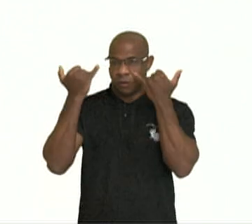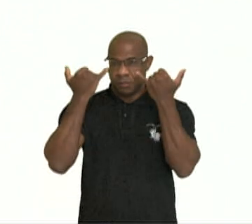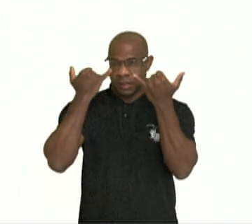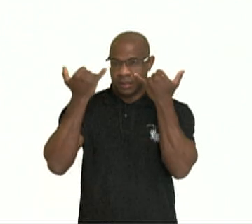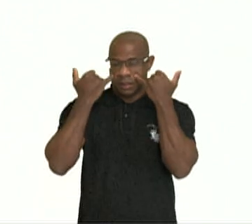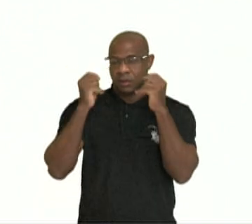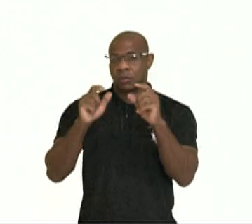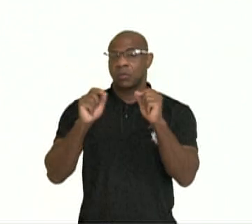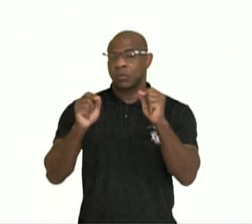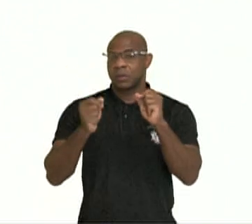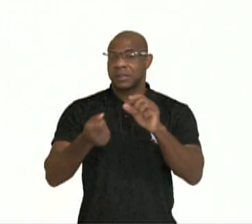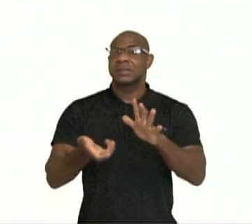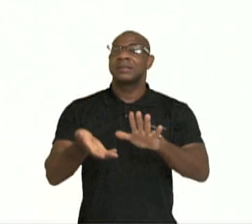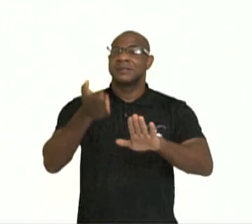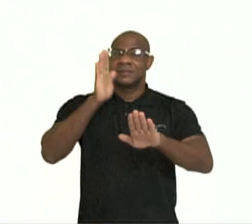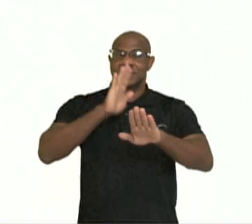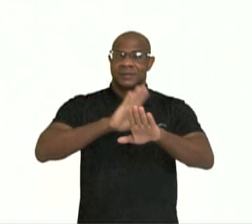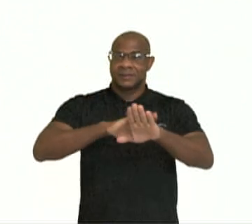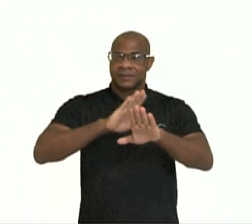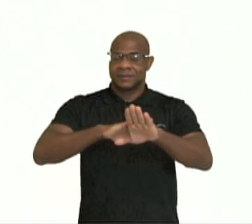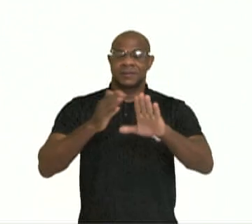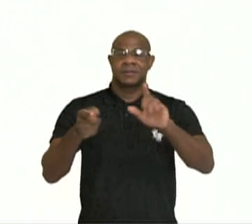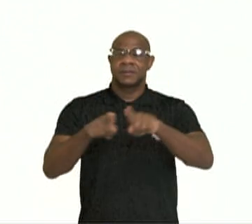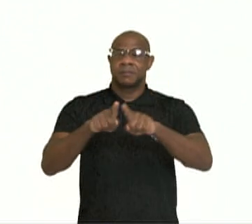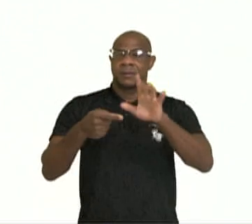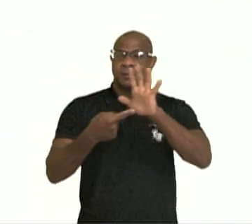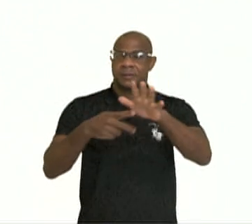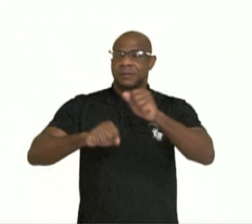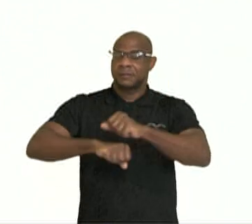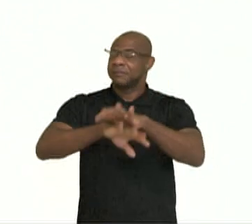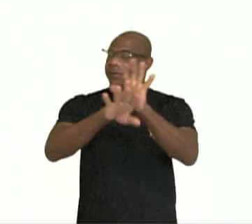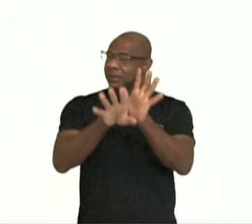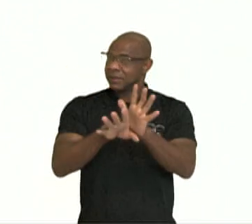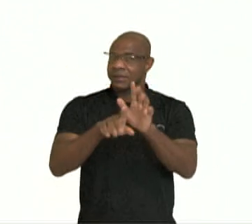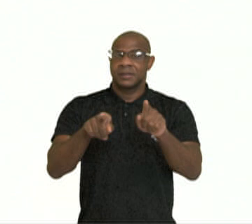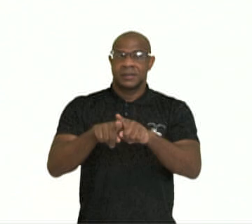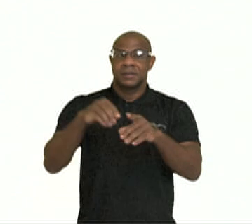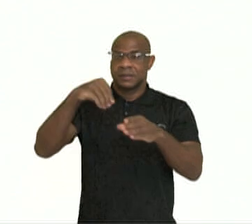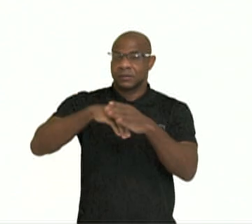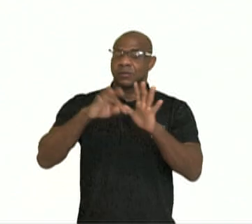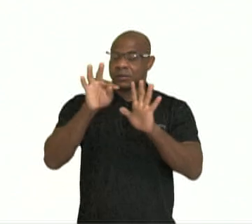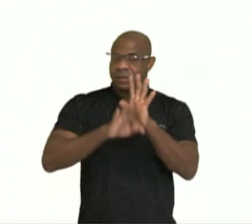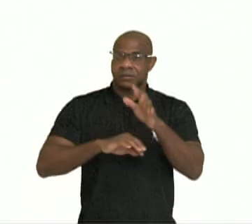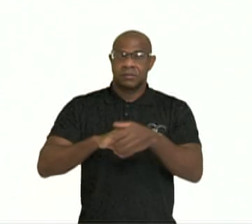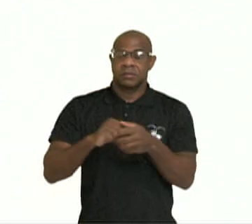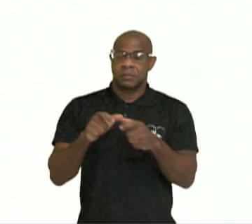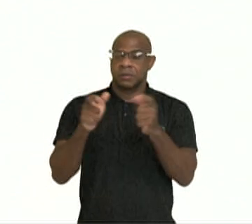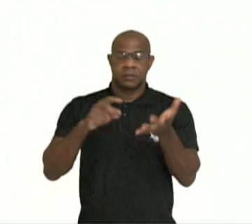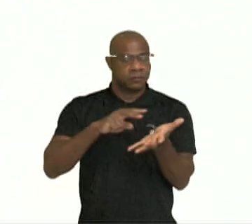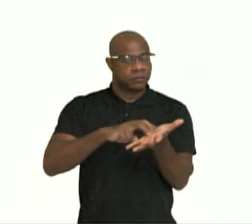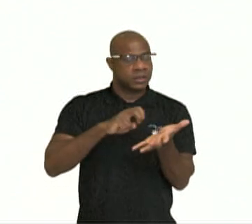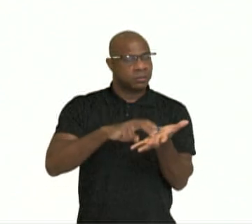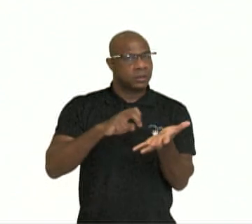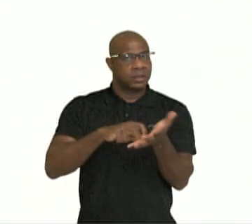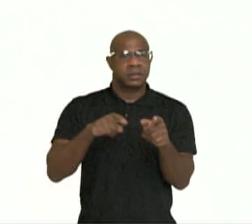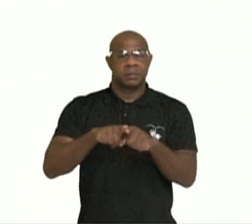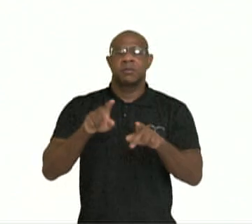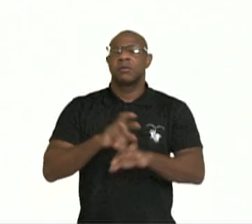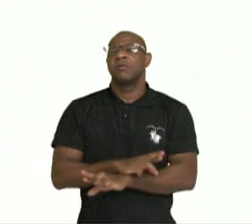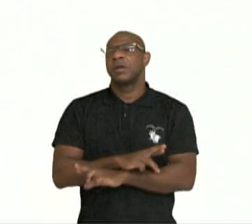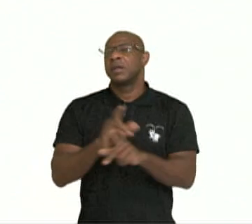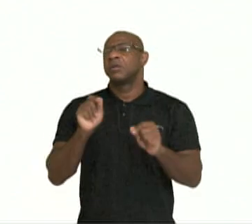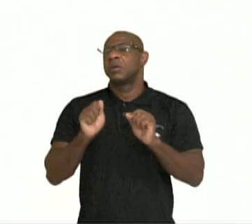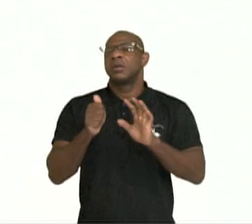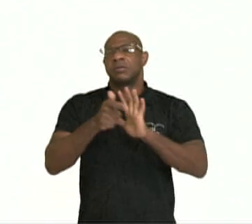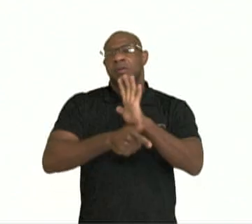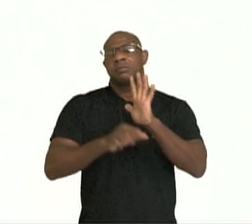que estão explícitas e implícitas em um texto. Ampliar o vocabulário a partir dos diferentes